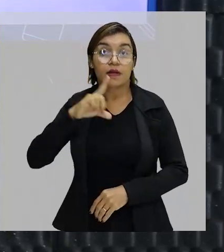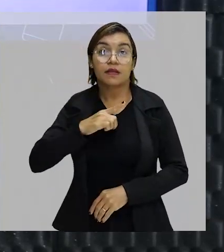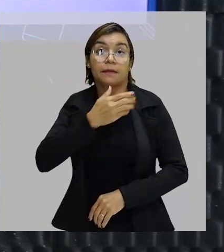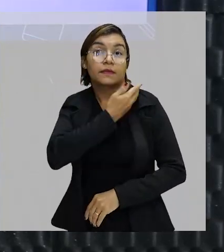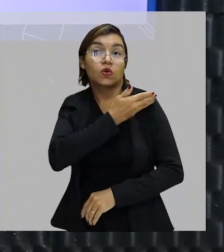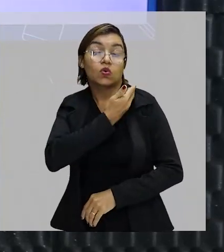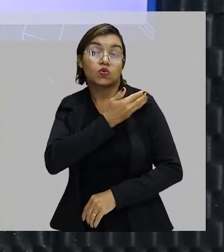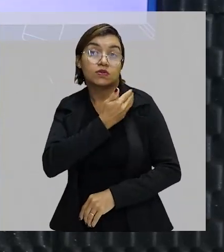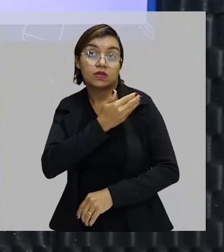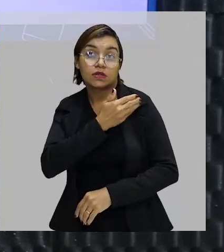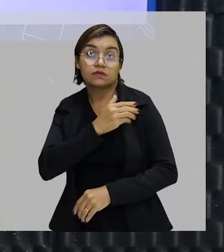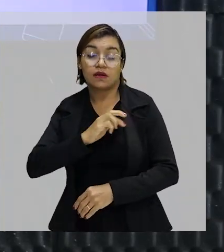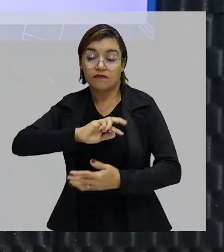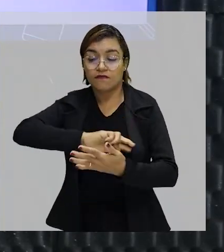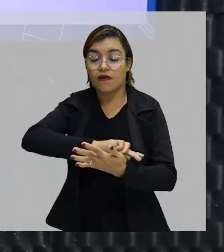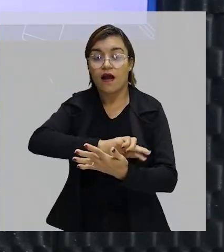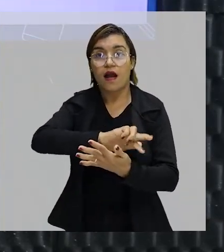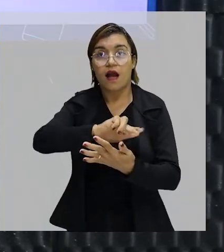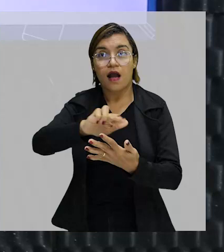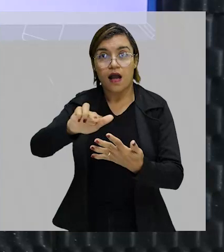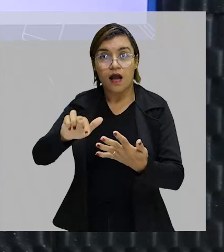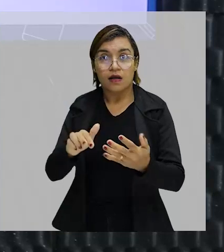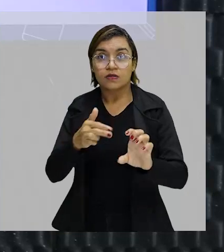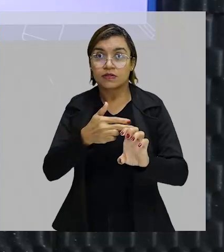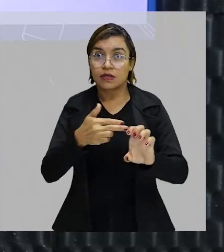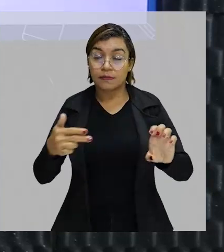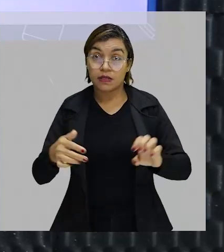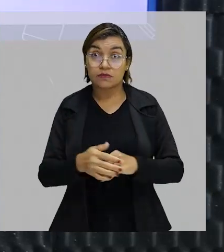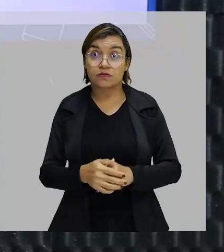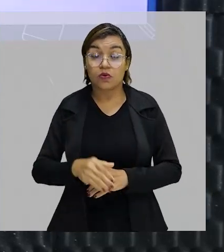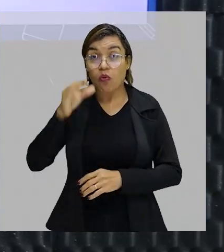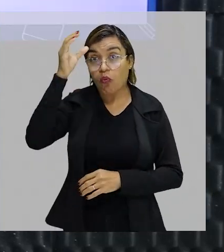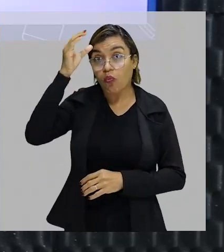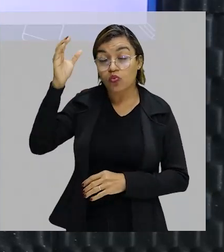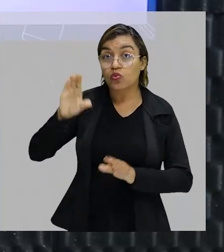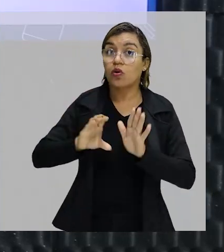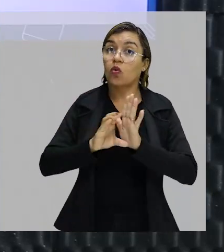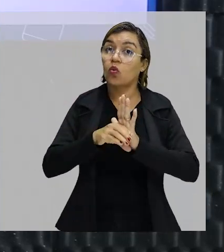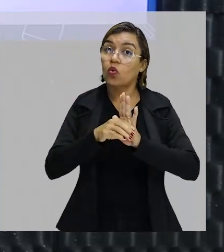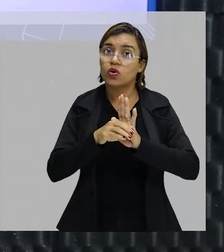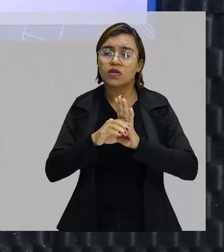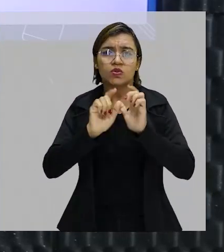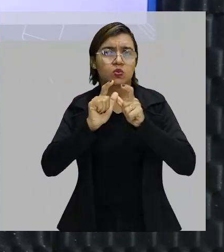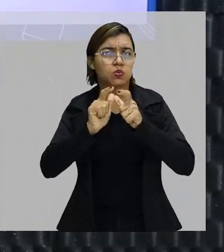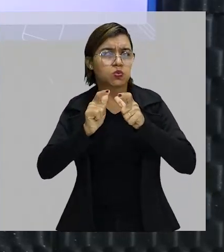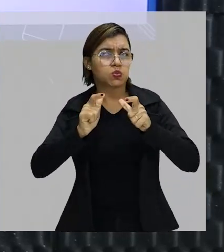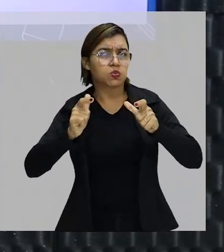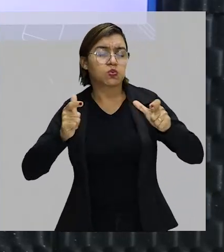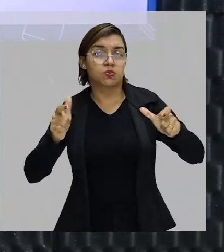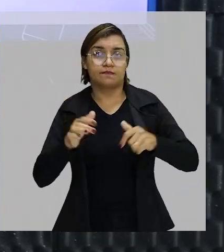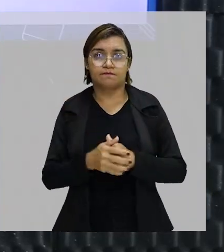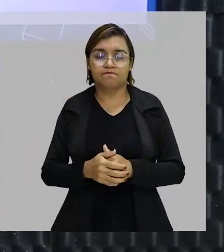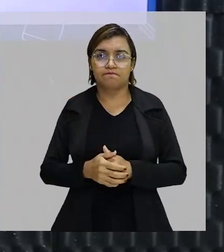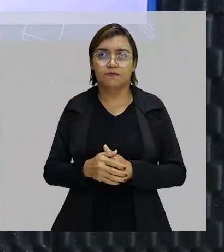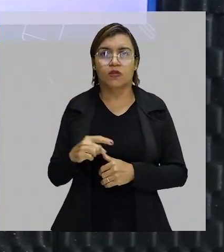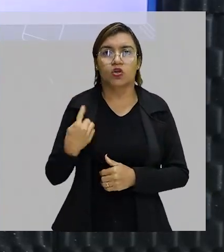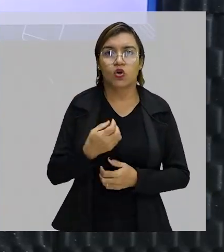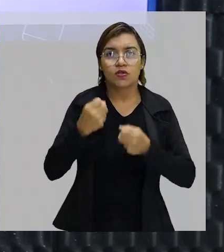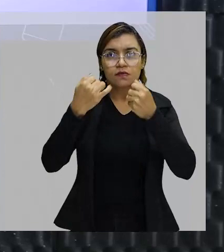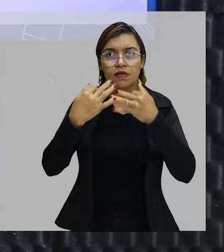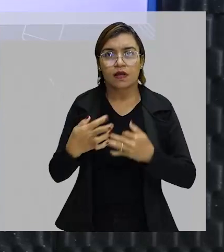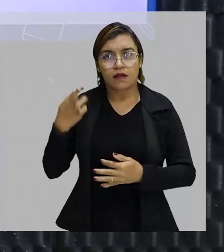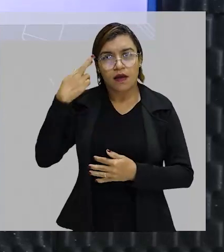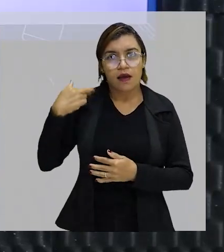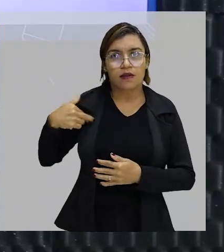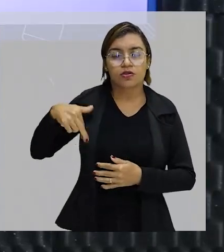número de elementos? É um preconceito muito vasto, porque cultura é um conceito muito vasto, entendeu? Então a gente está falando de religião, de hábito,